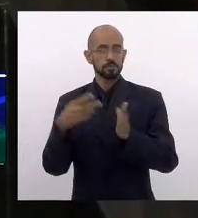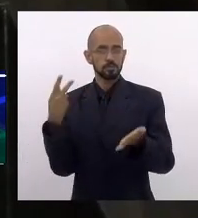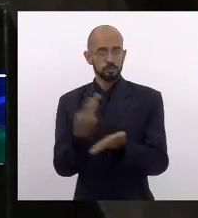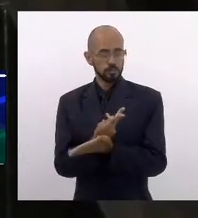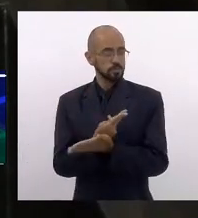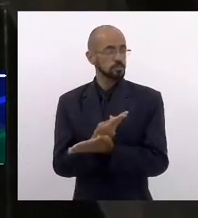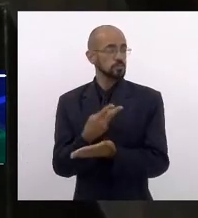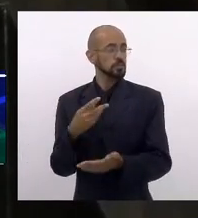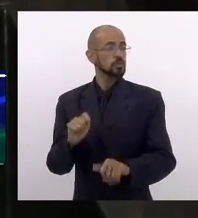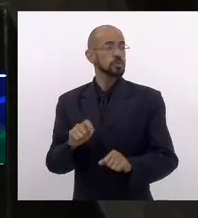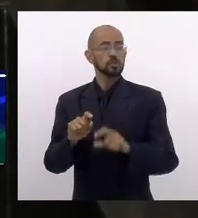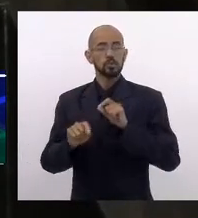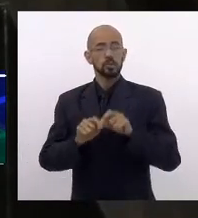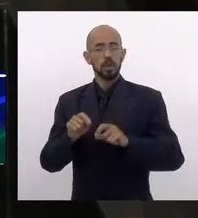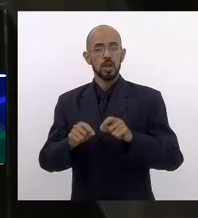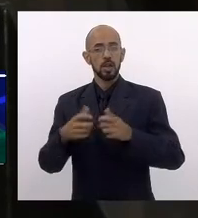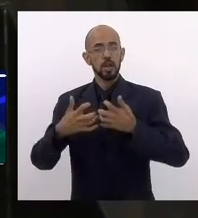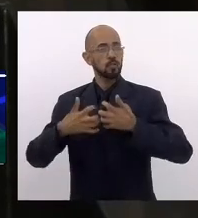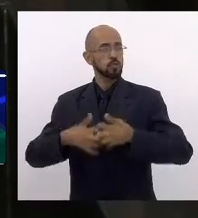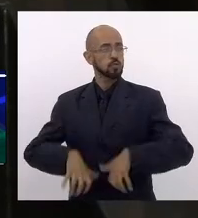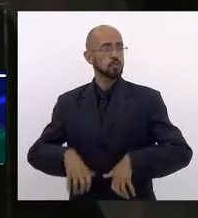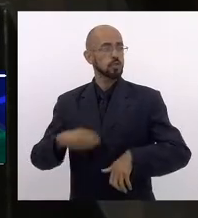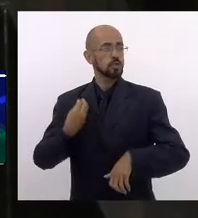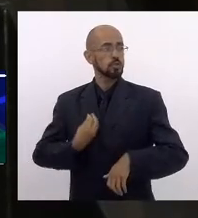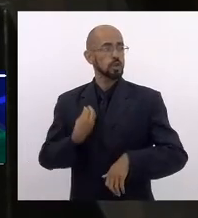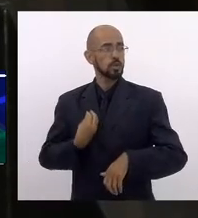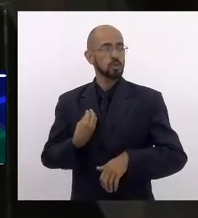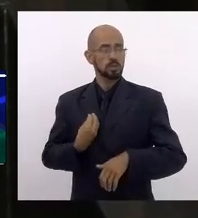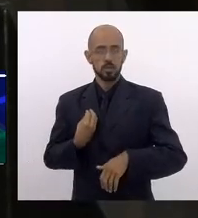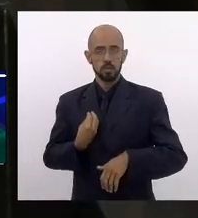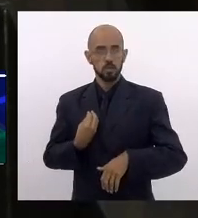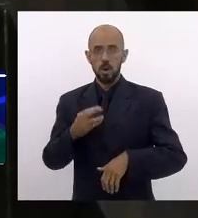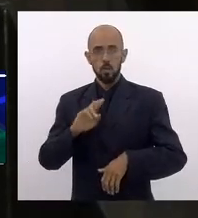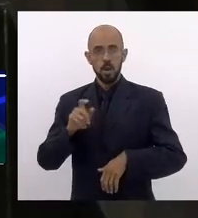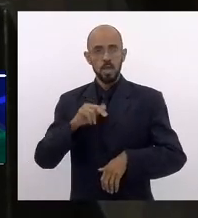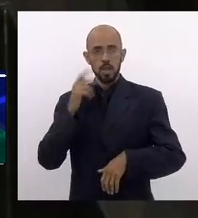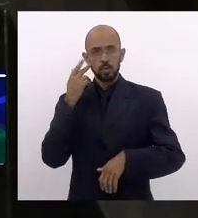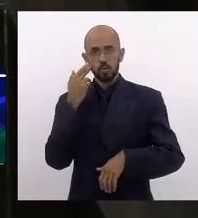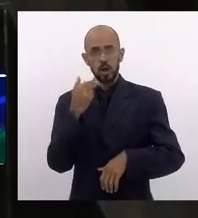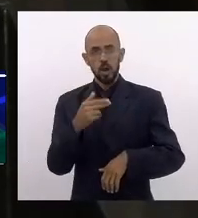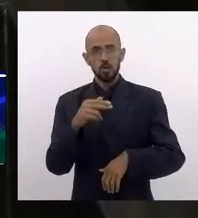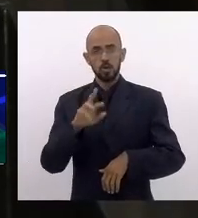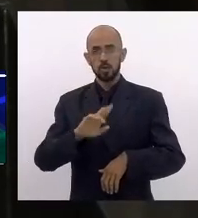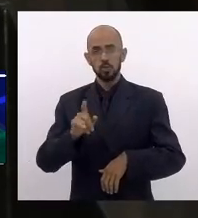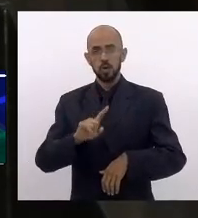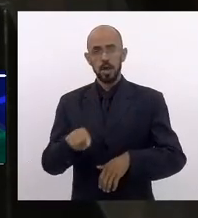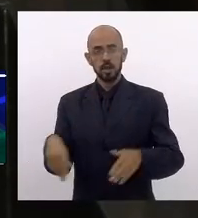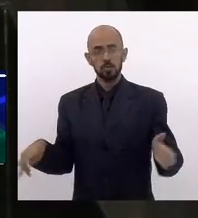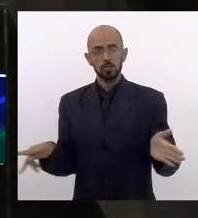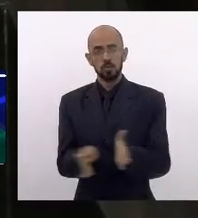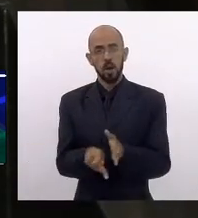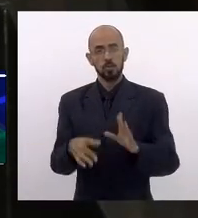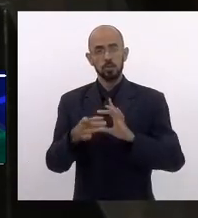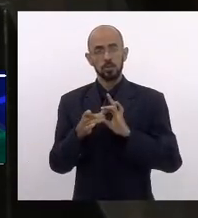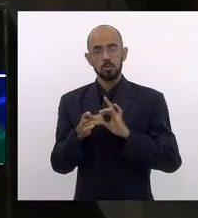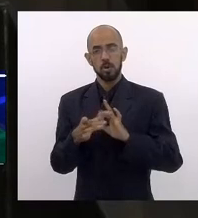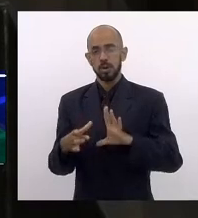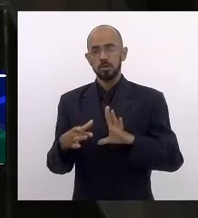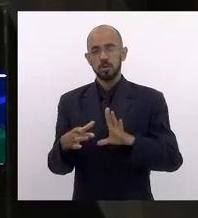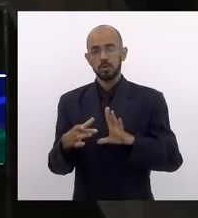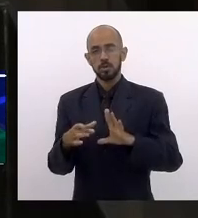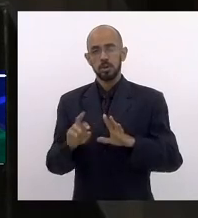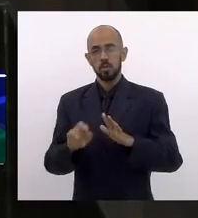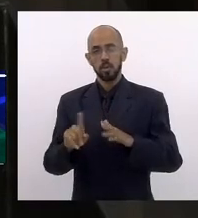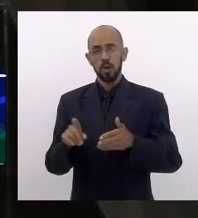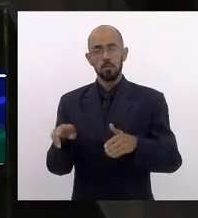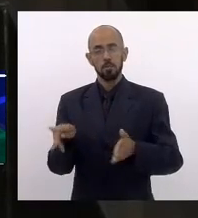curso. Porque isso não é normal, isso não é natural, isso não faz parte do ordenamento democrático. Isso não faz parte do